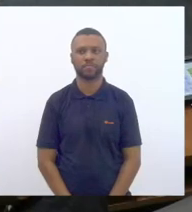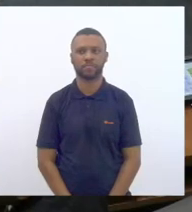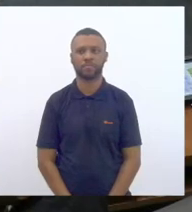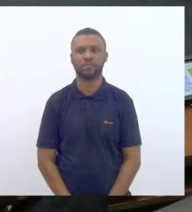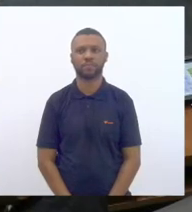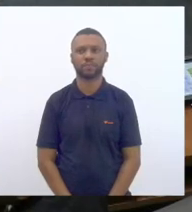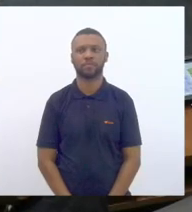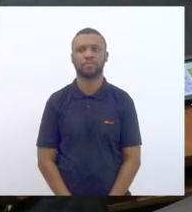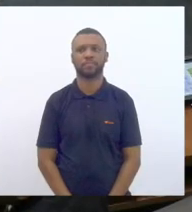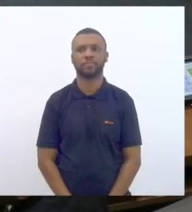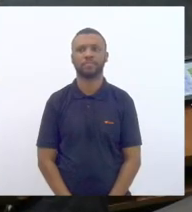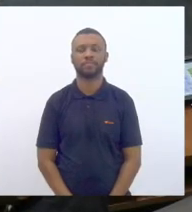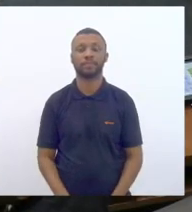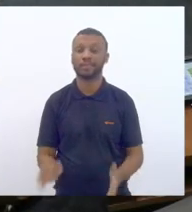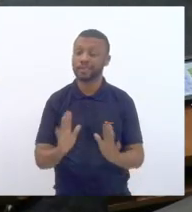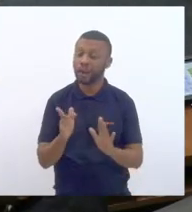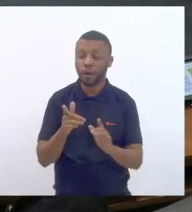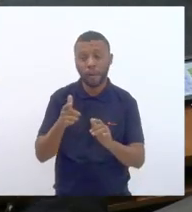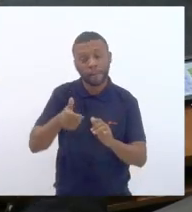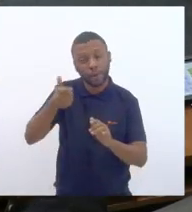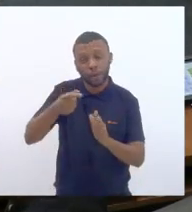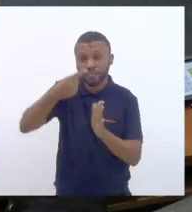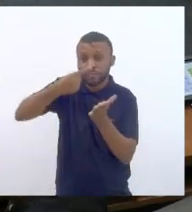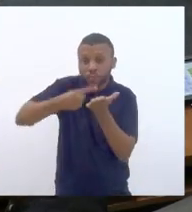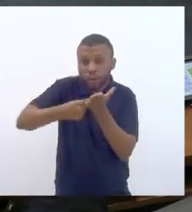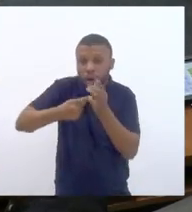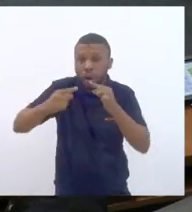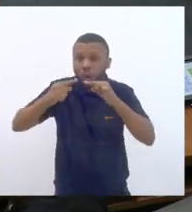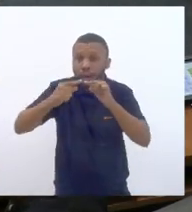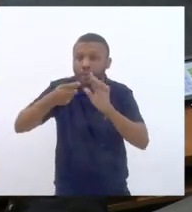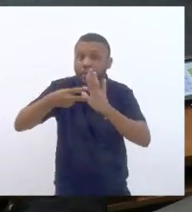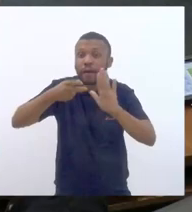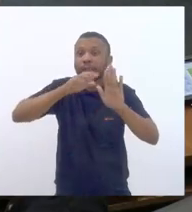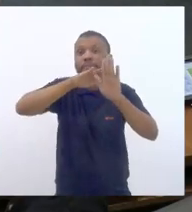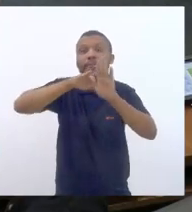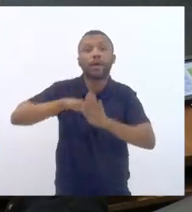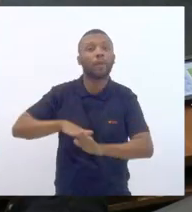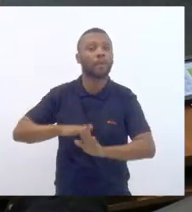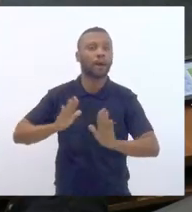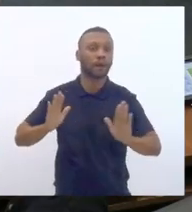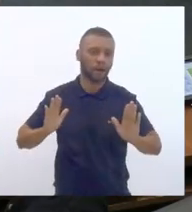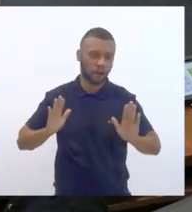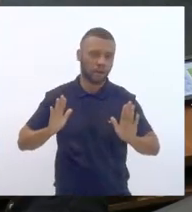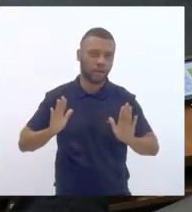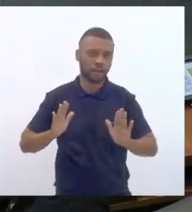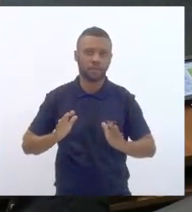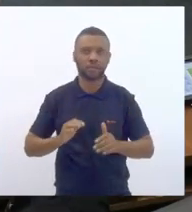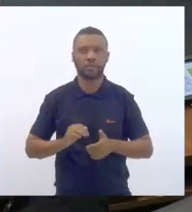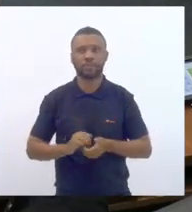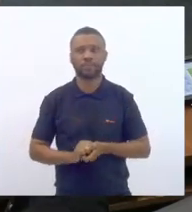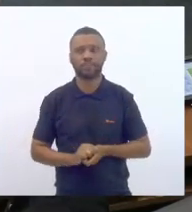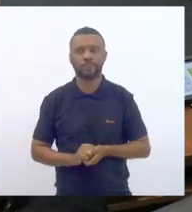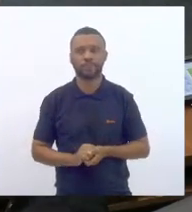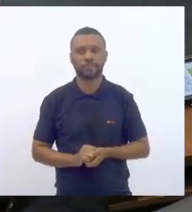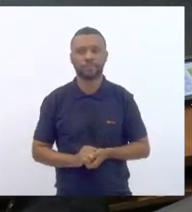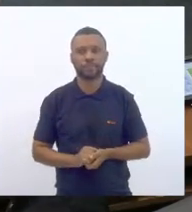32, 33? 32. Não, vamos derrubar, deputado. Tá, ele não está nem aqui. Deputado